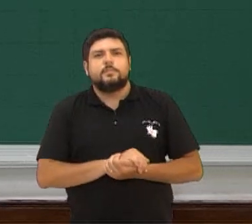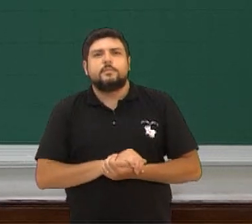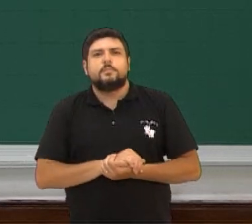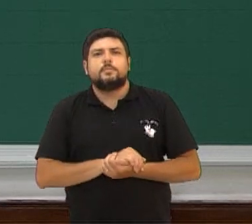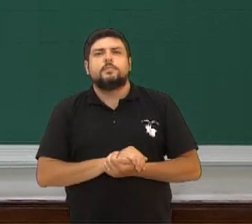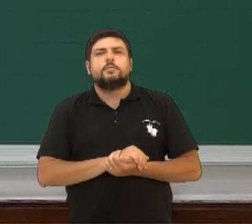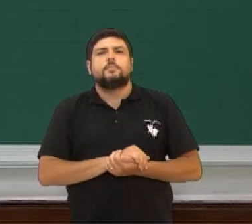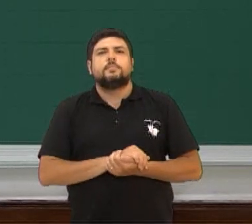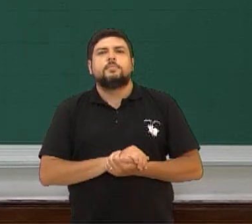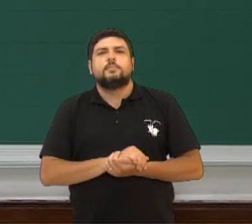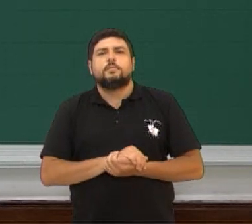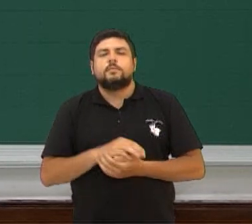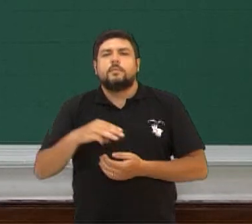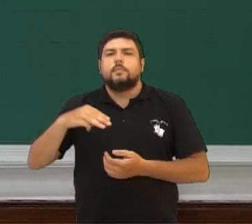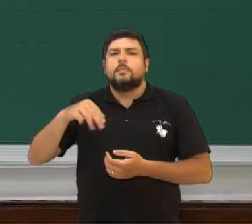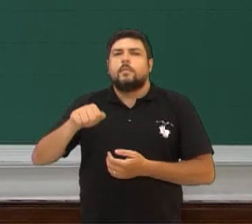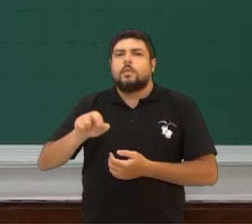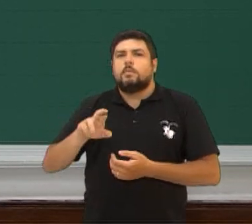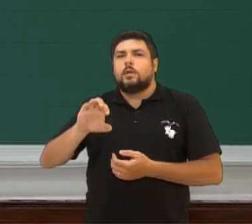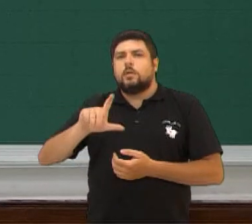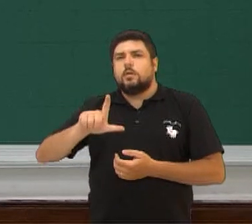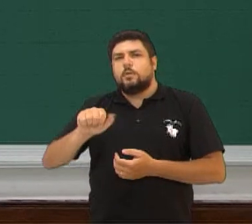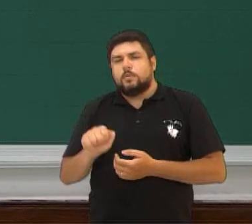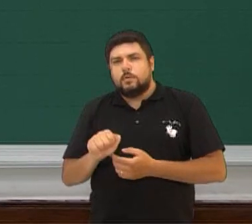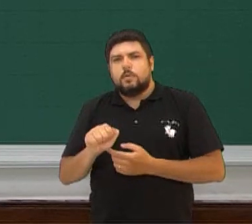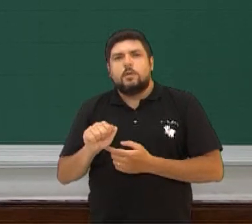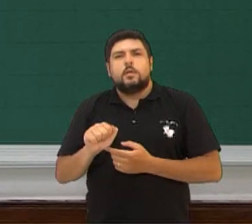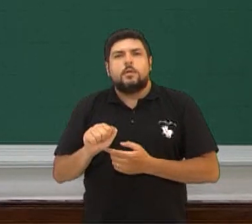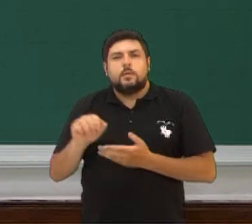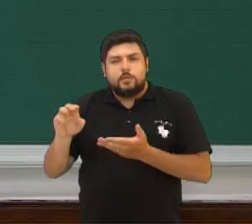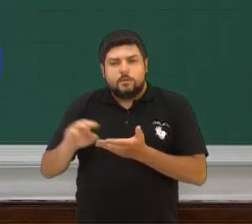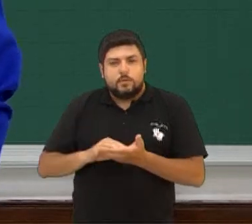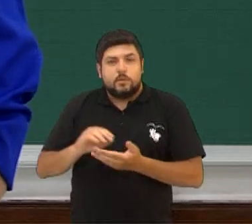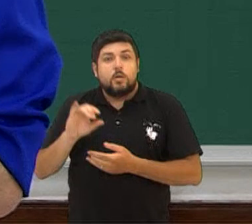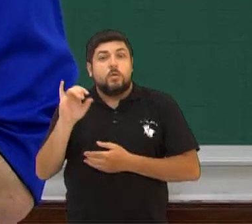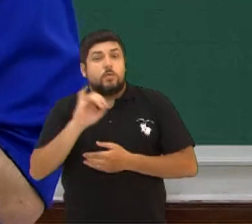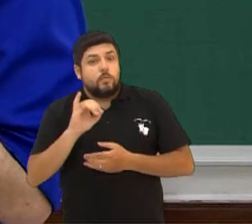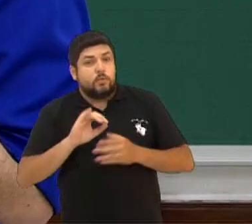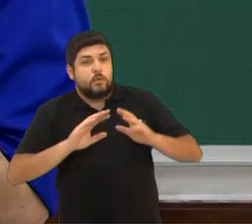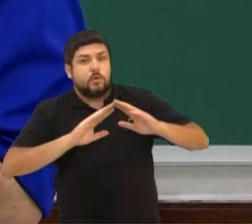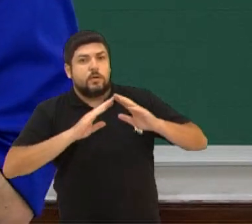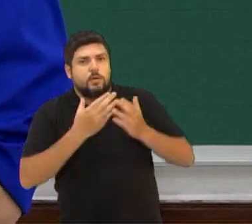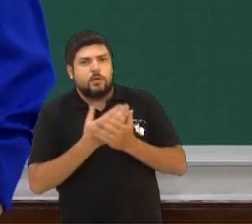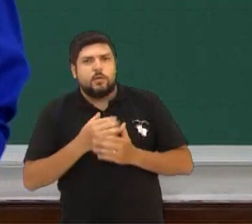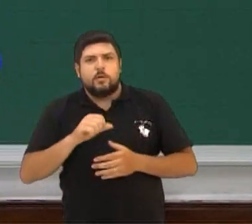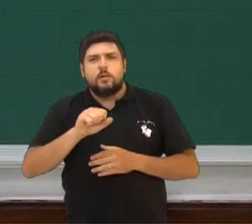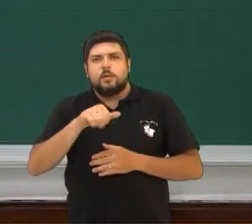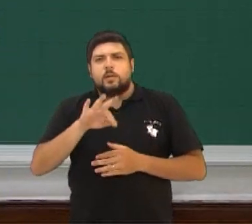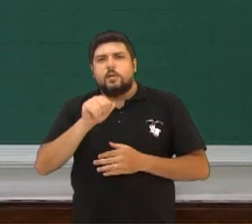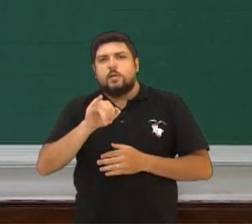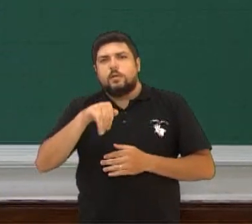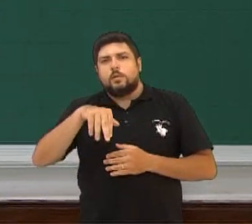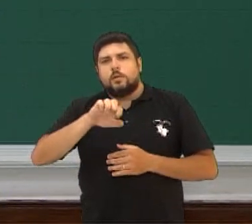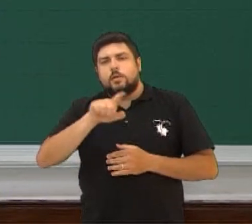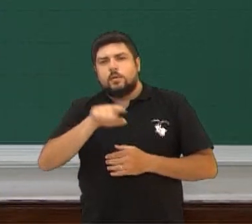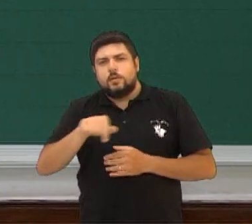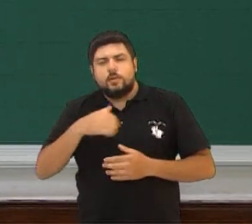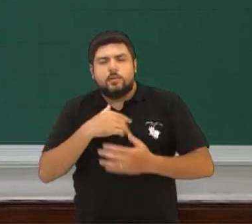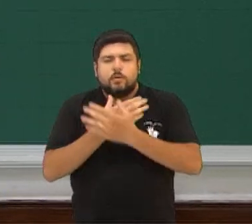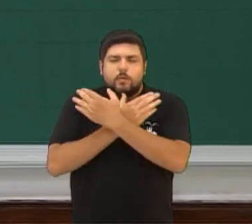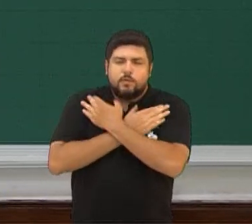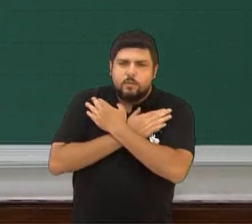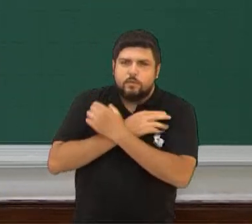gente. A Marcela Félix, oi, eu estou aqui no Colégio Estadual Santa Inês. Manda um abraço para minha professora